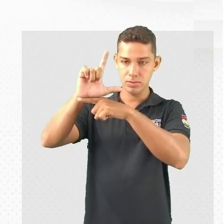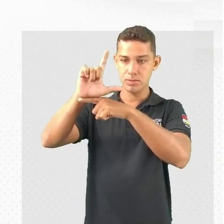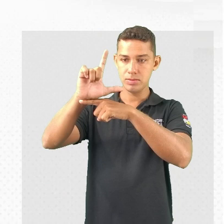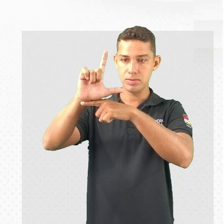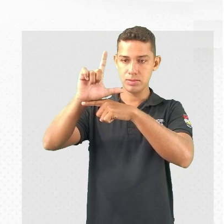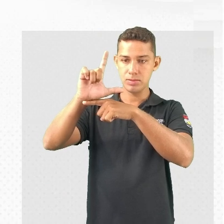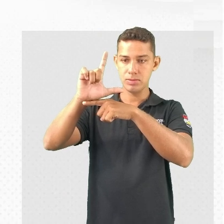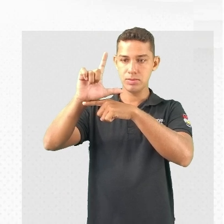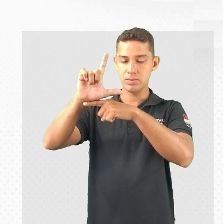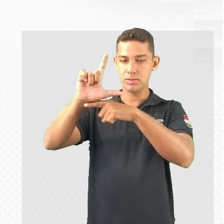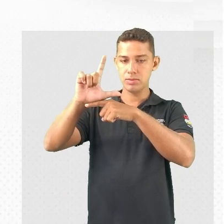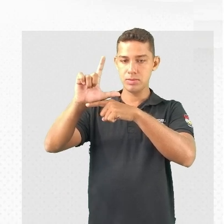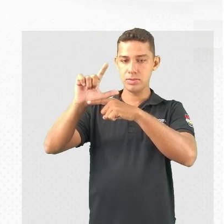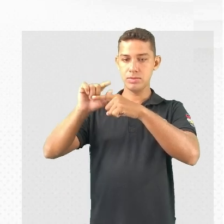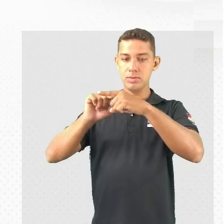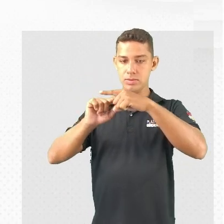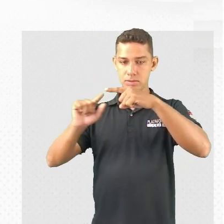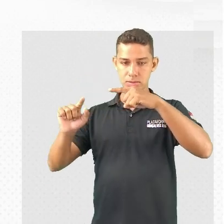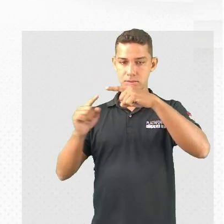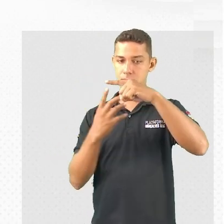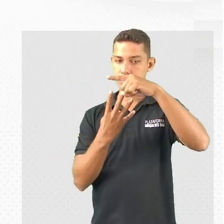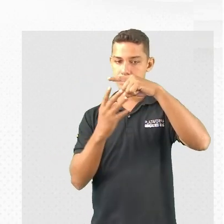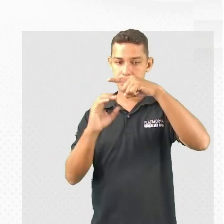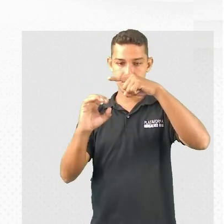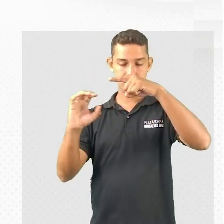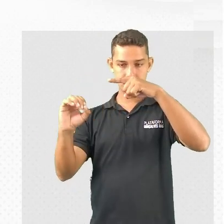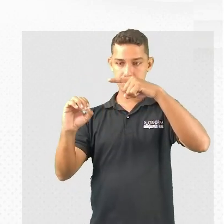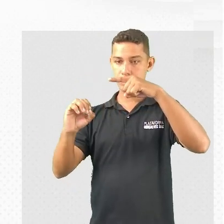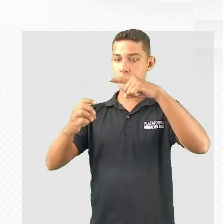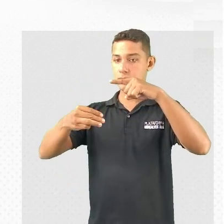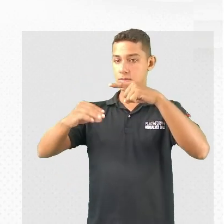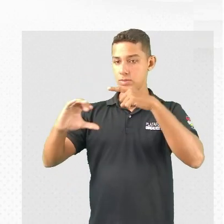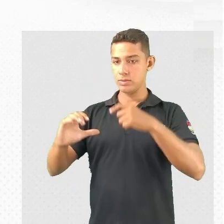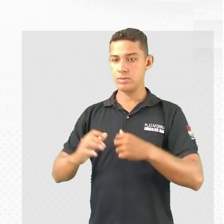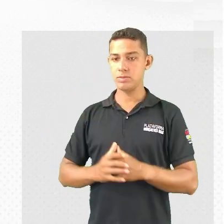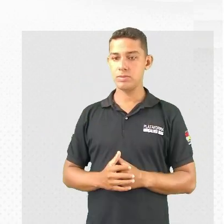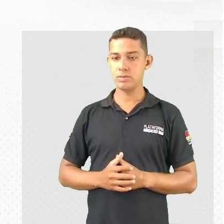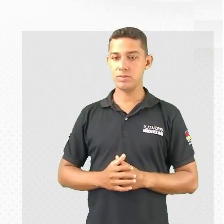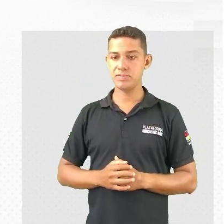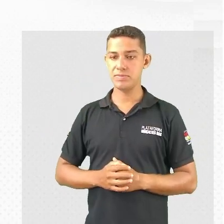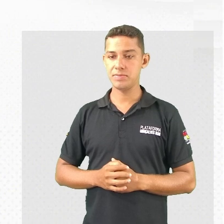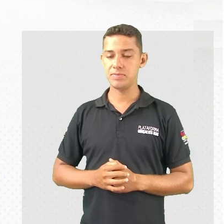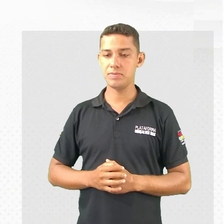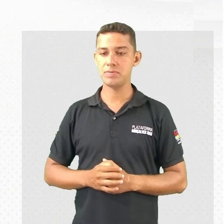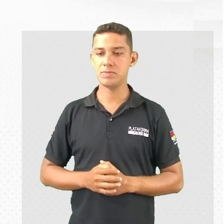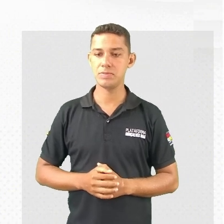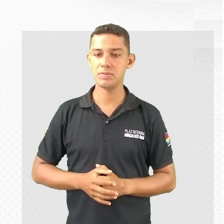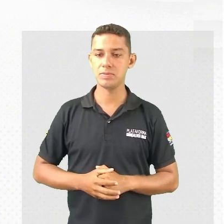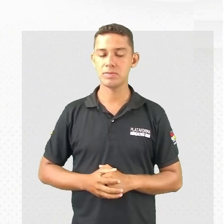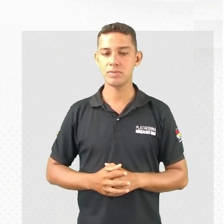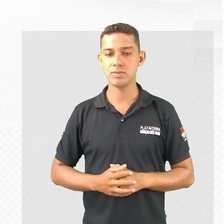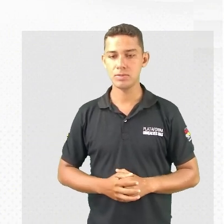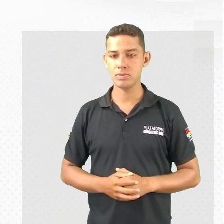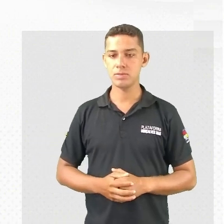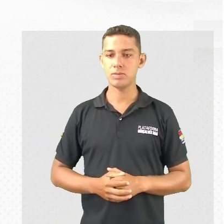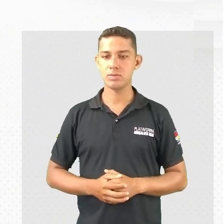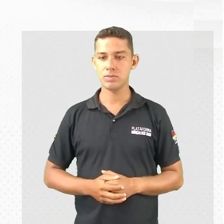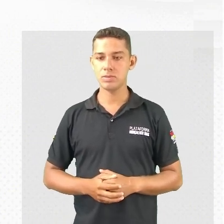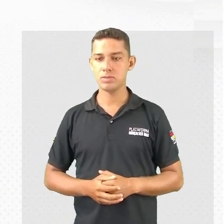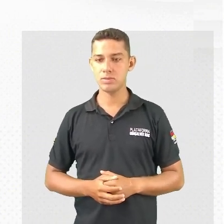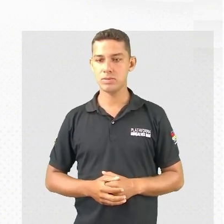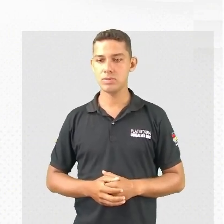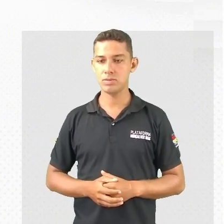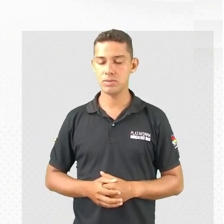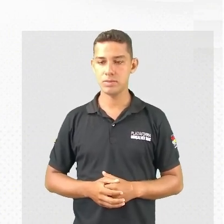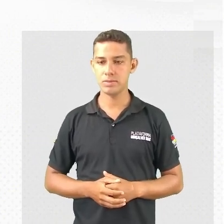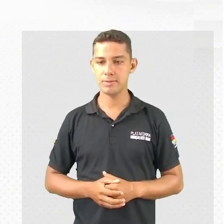de Lzinho. E essa distância real é 400 ó, centímetros. Certo? Fazendo